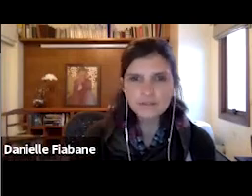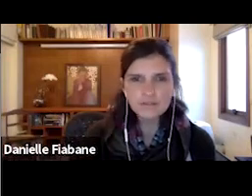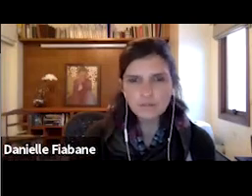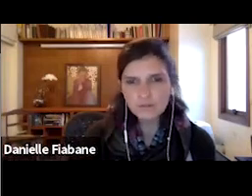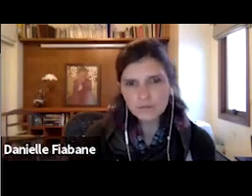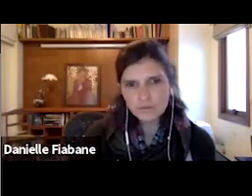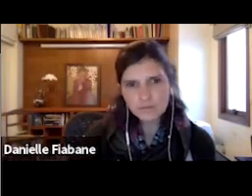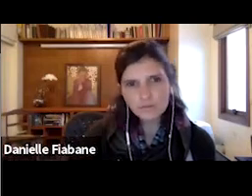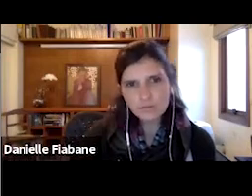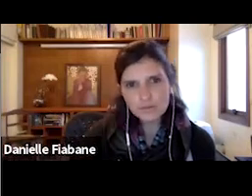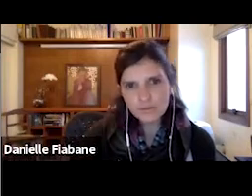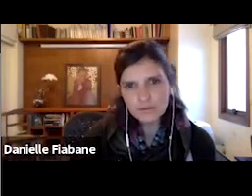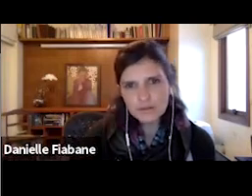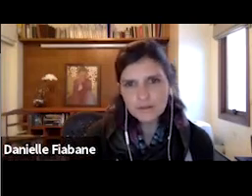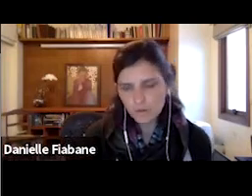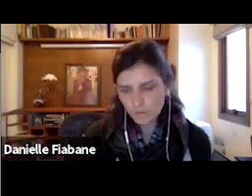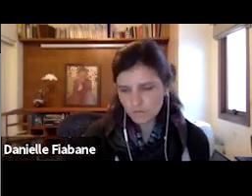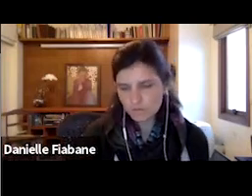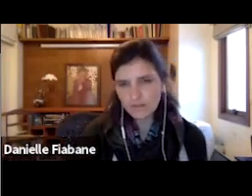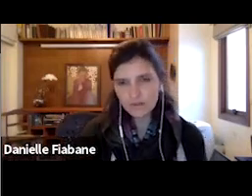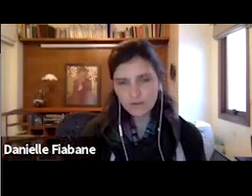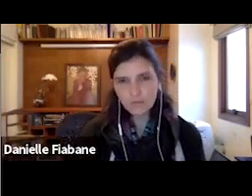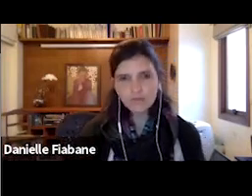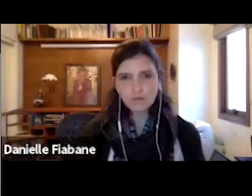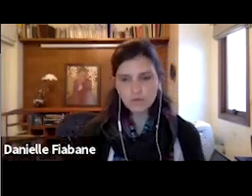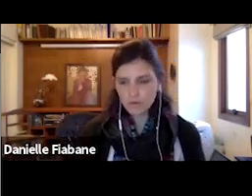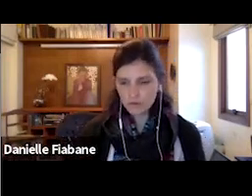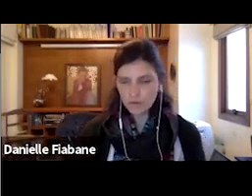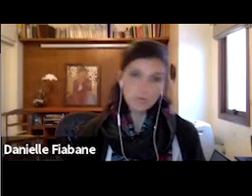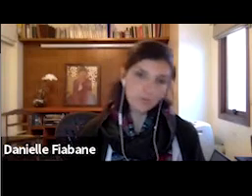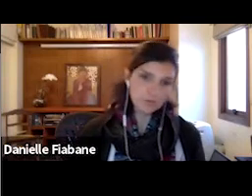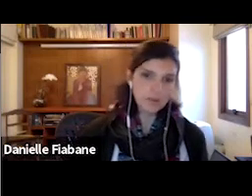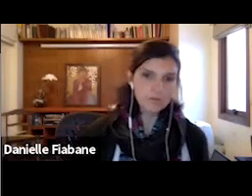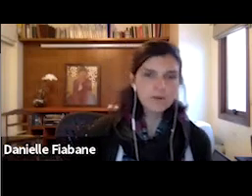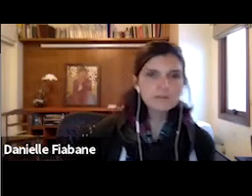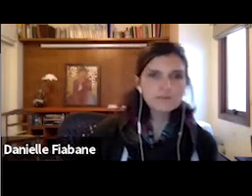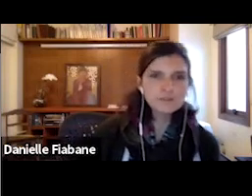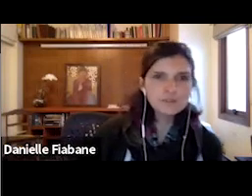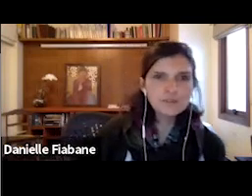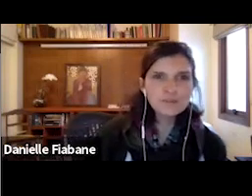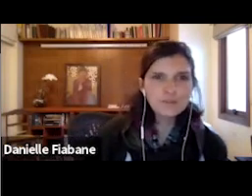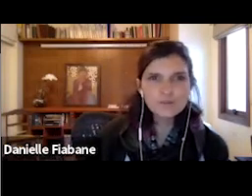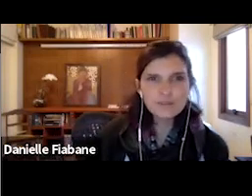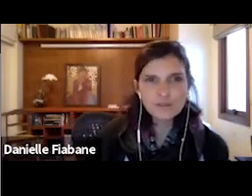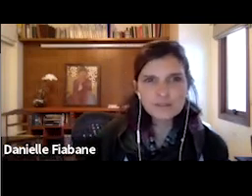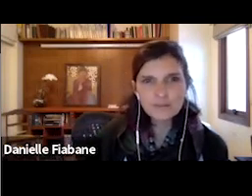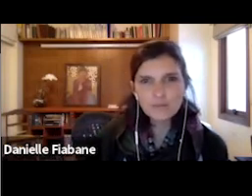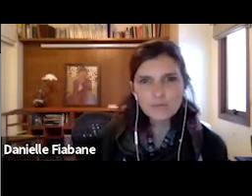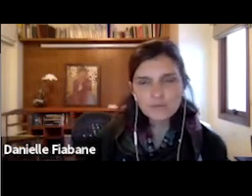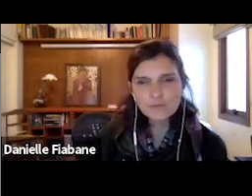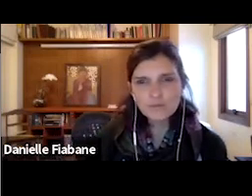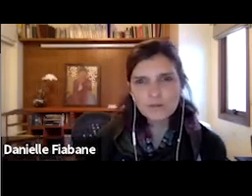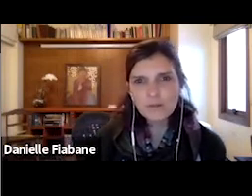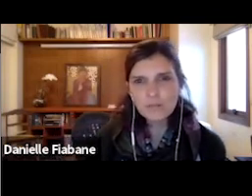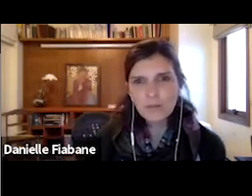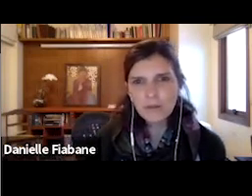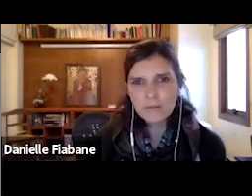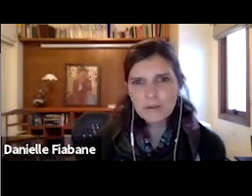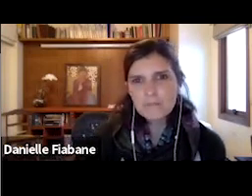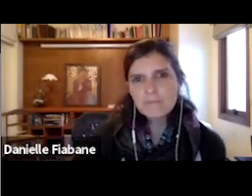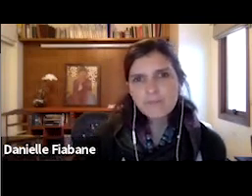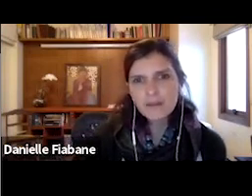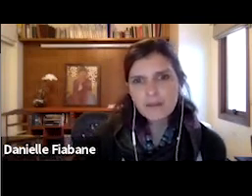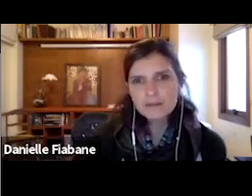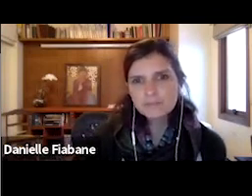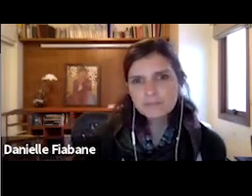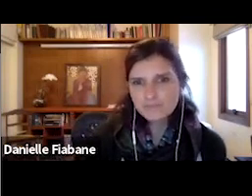articulação, enfim, para tudo isso ser possível. E como a Joana comentou, o movimento está incubado no GIF, que por consequência incubou tudo isso aqui também.